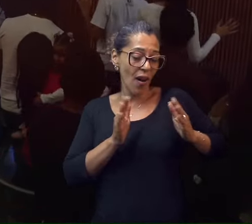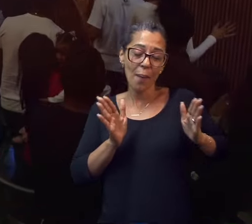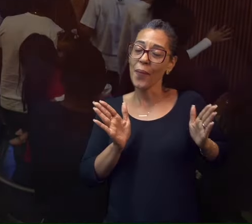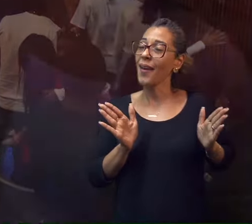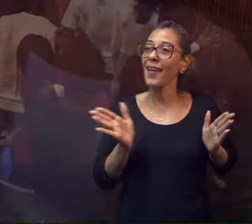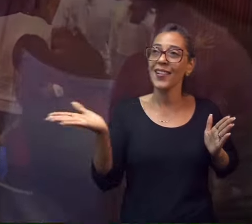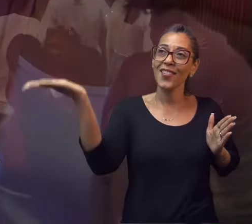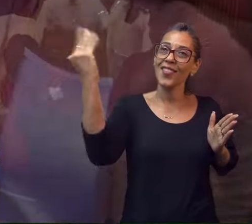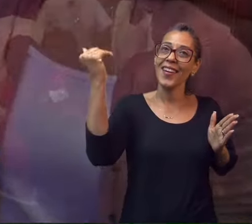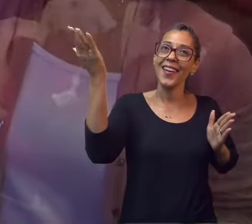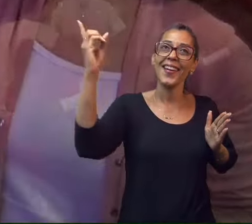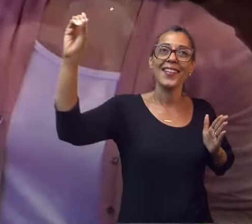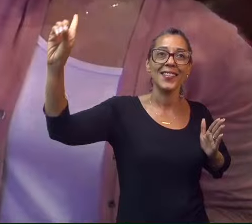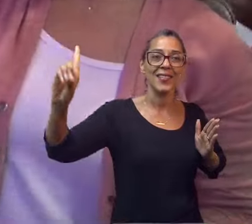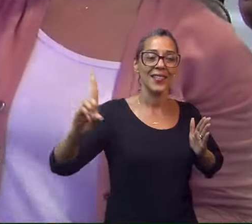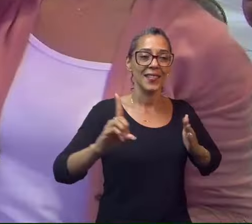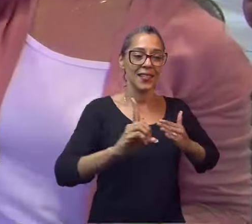coração